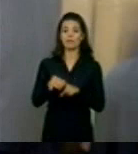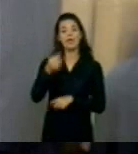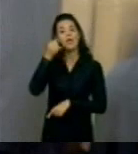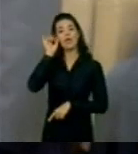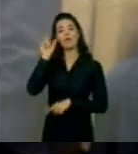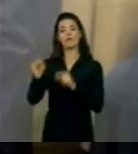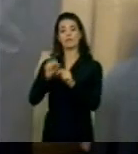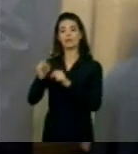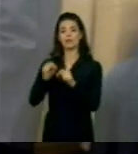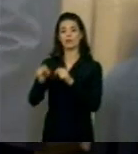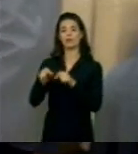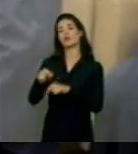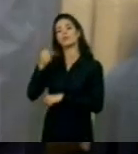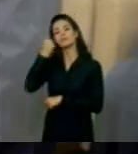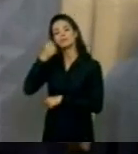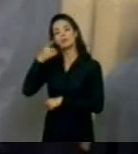deliberações importantes.